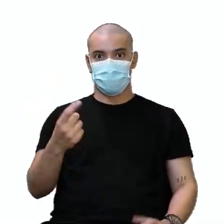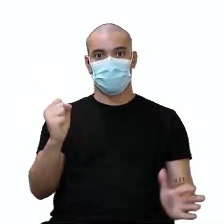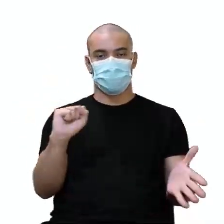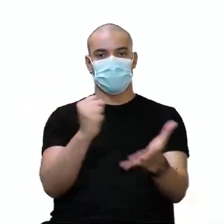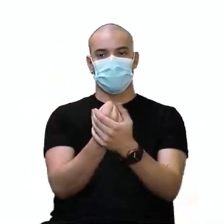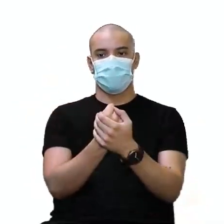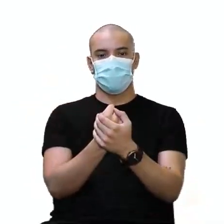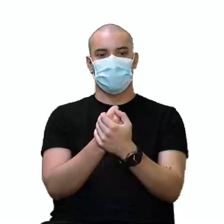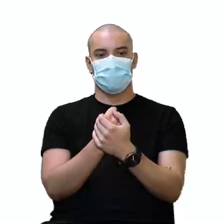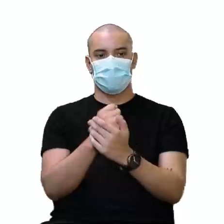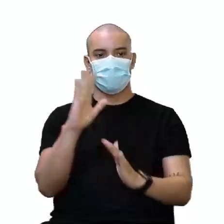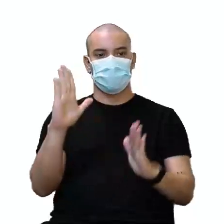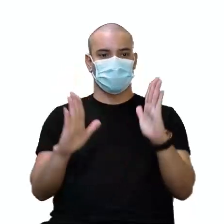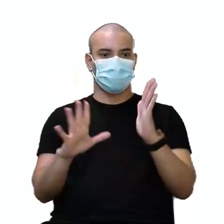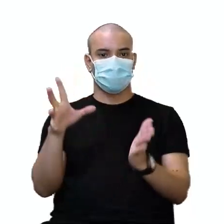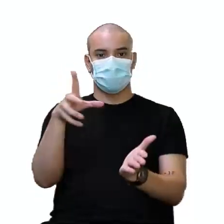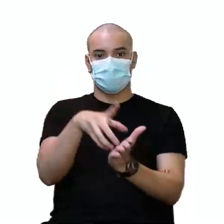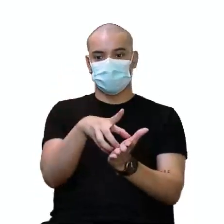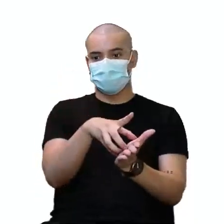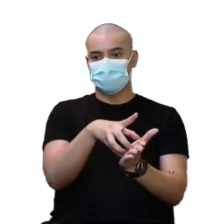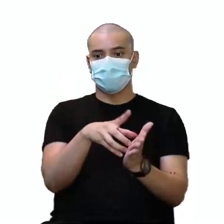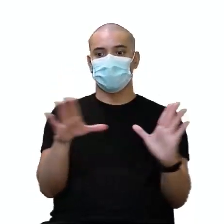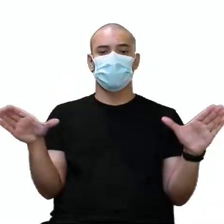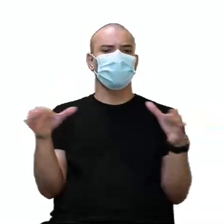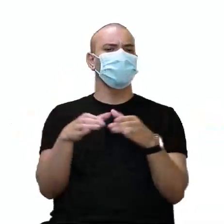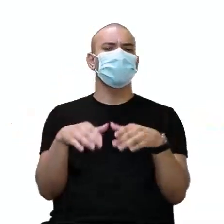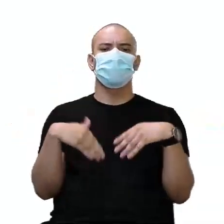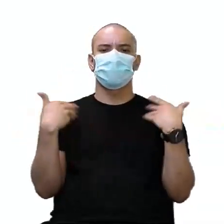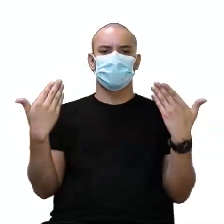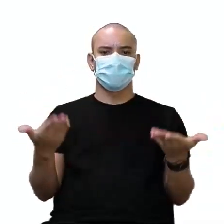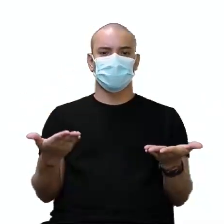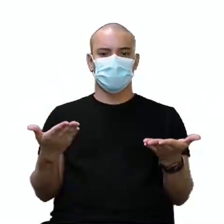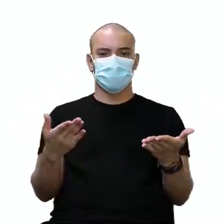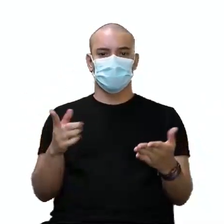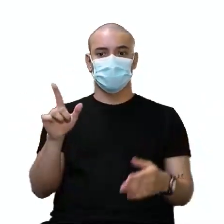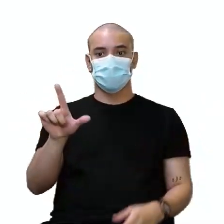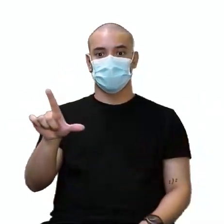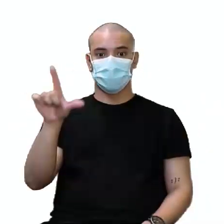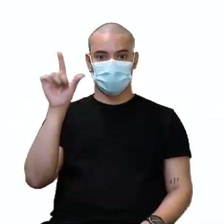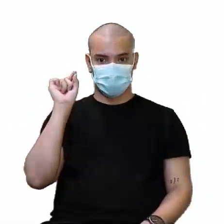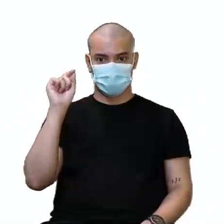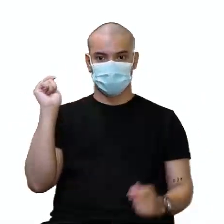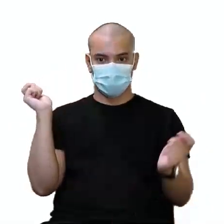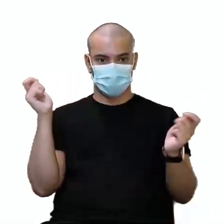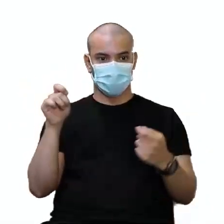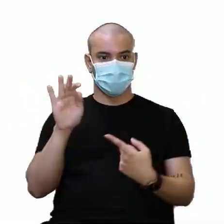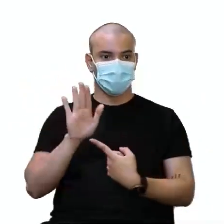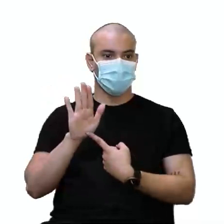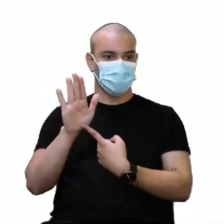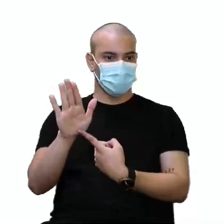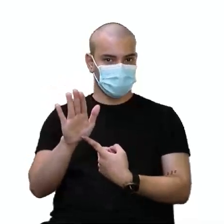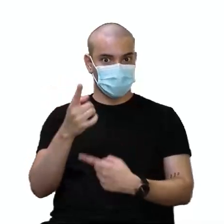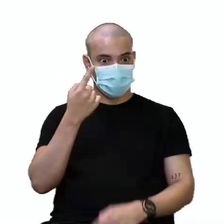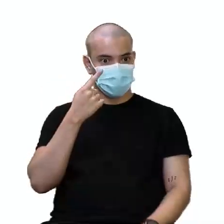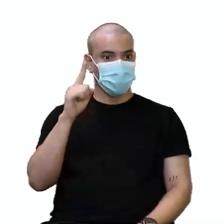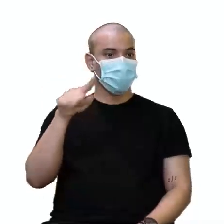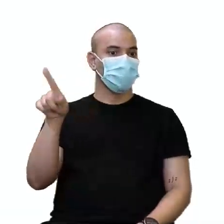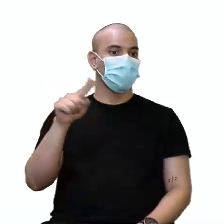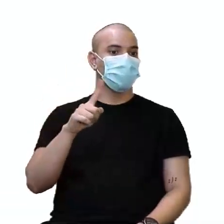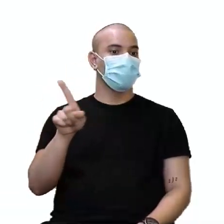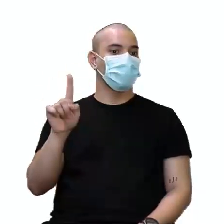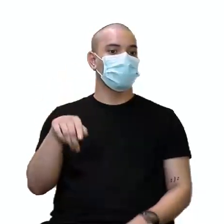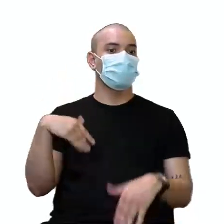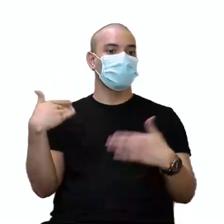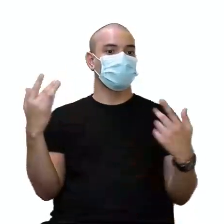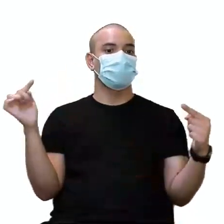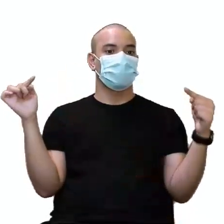escondidos durante o reinado dos dinossauros. Que grupo é esse, hein? Qual é a alternativa que identifica este grupo? Vamos às